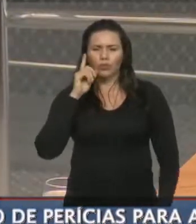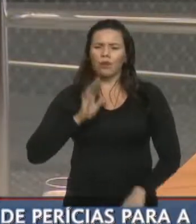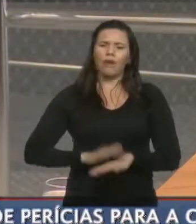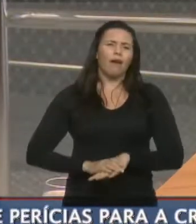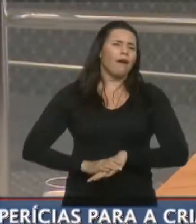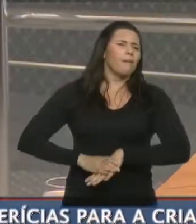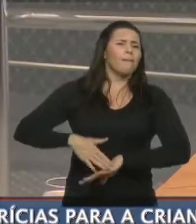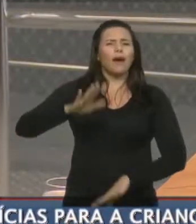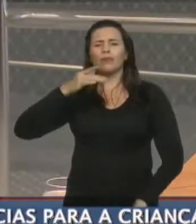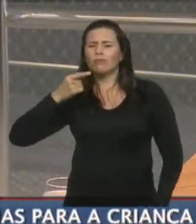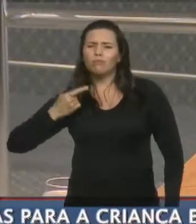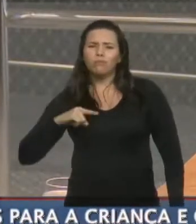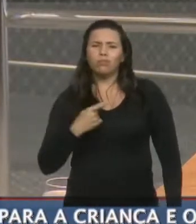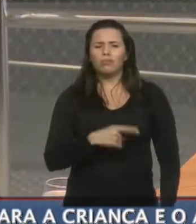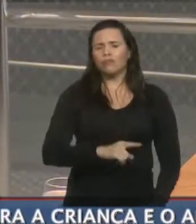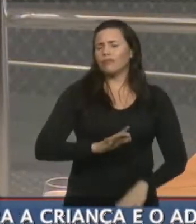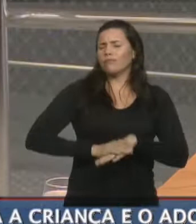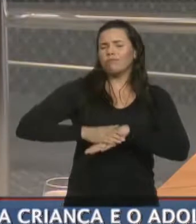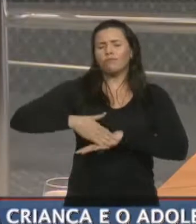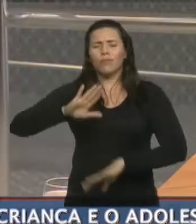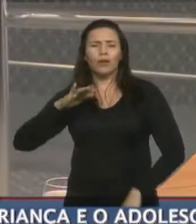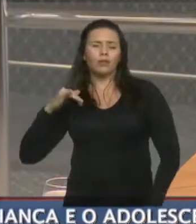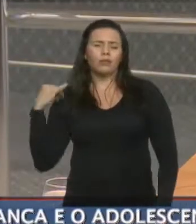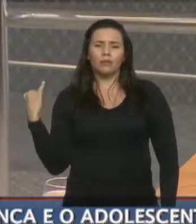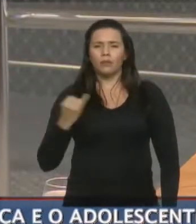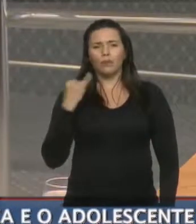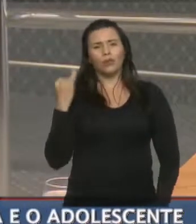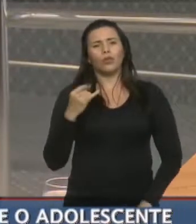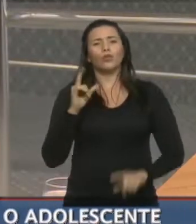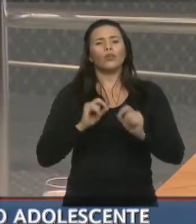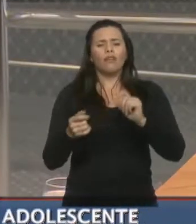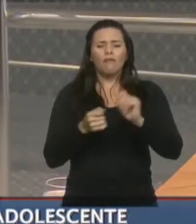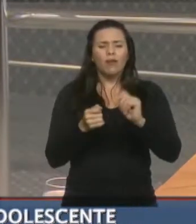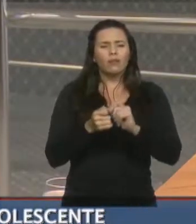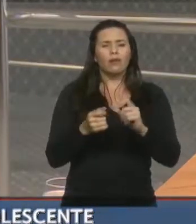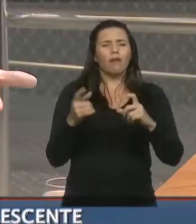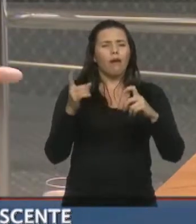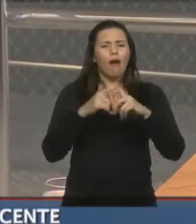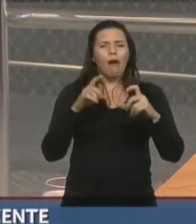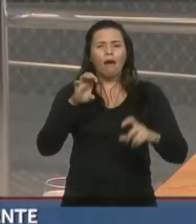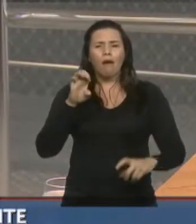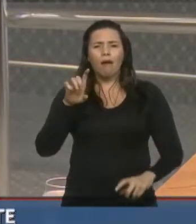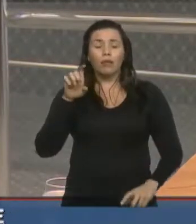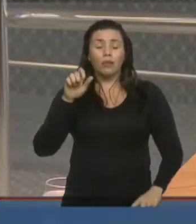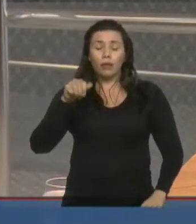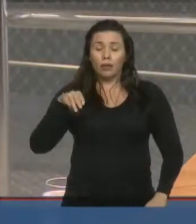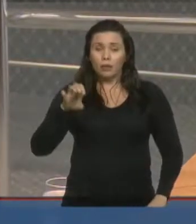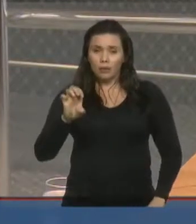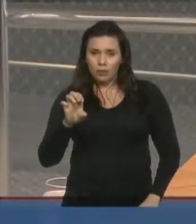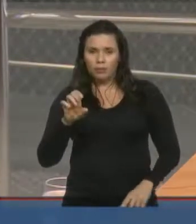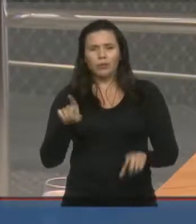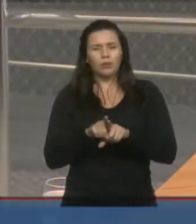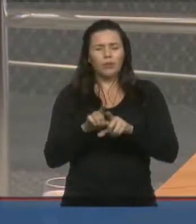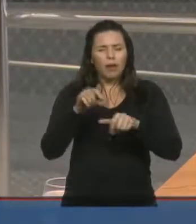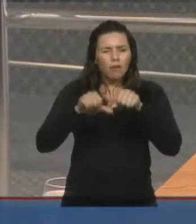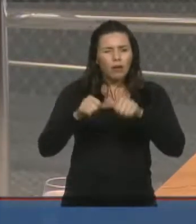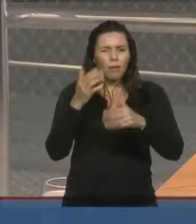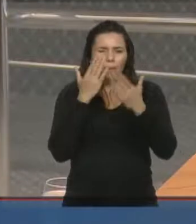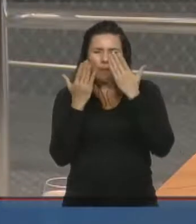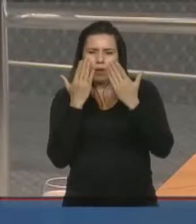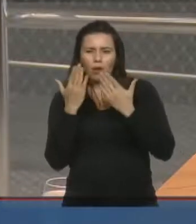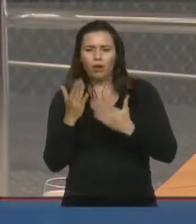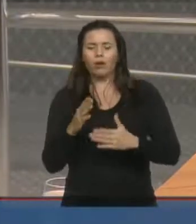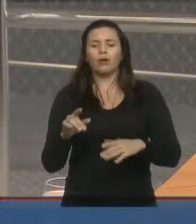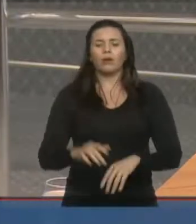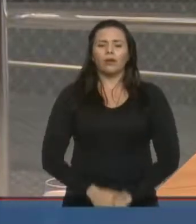do laudo psicossocial, que é a grande inovação daquele centro. Assim como também o é a adaptação do exame de corpo